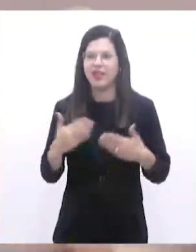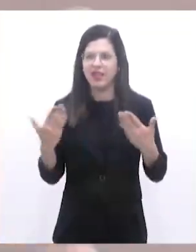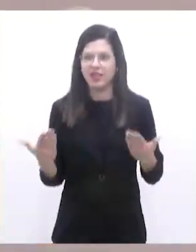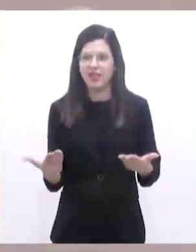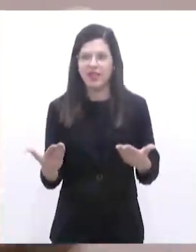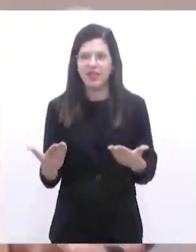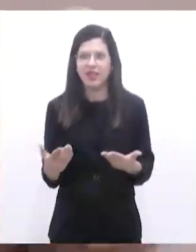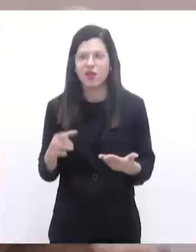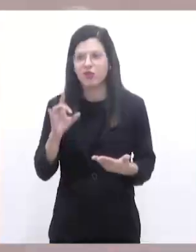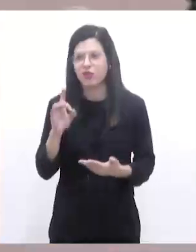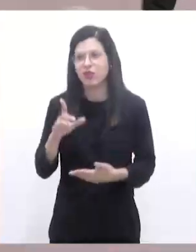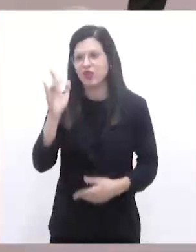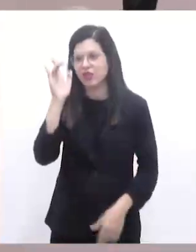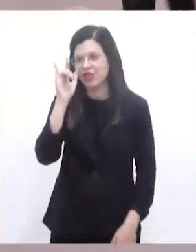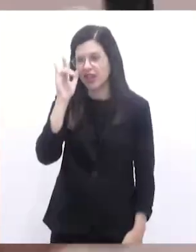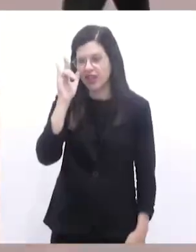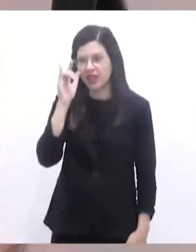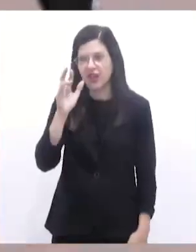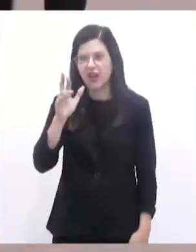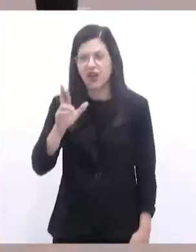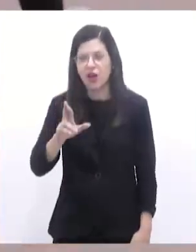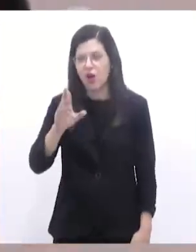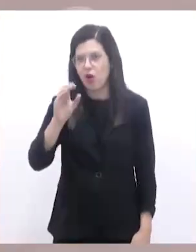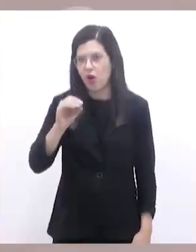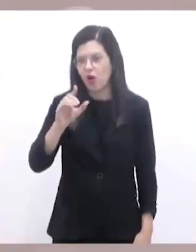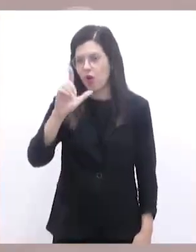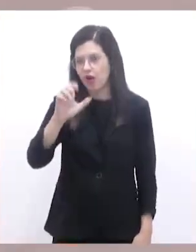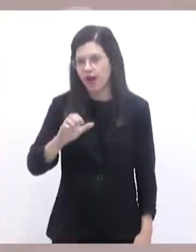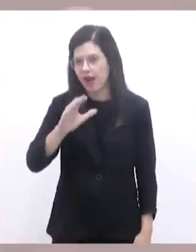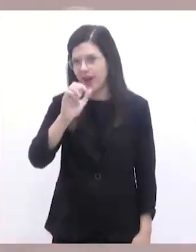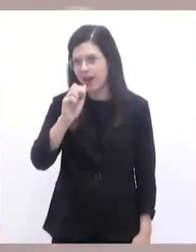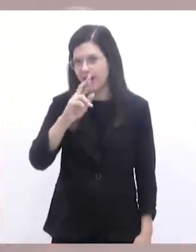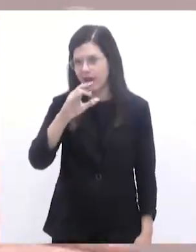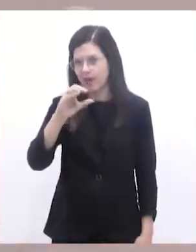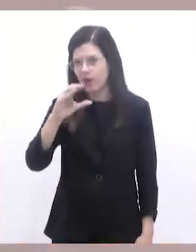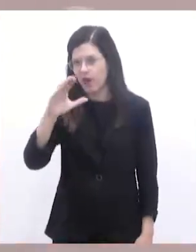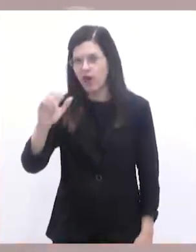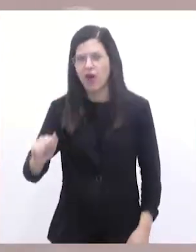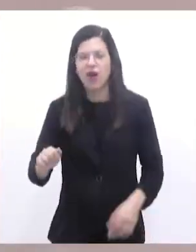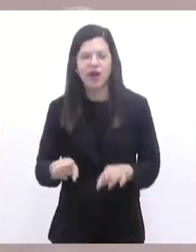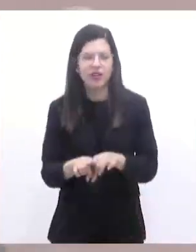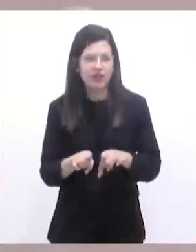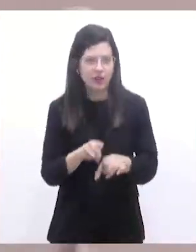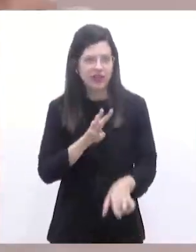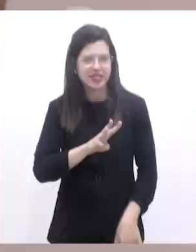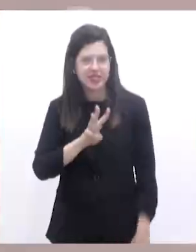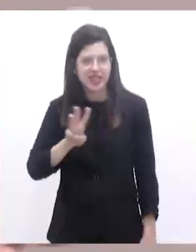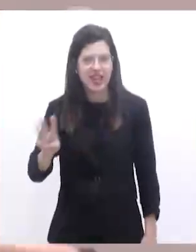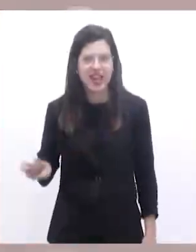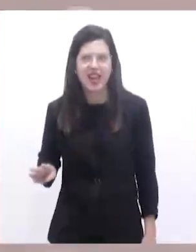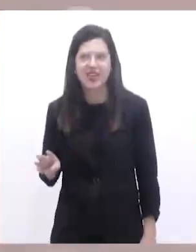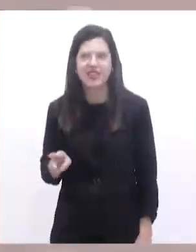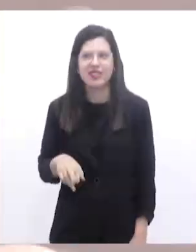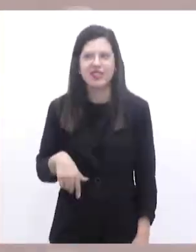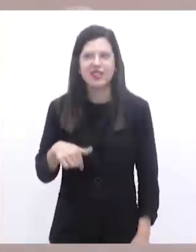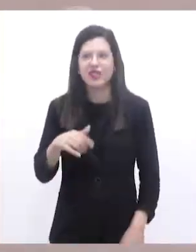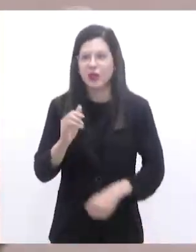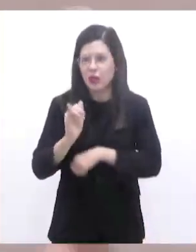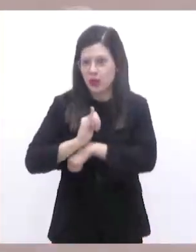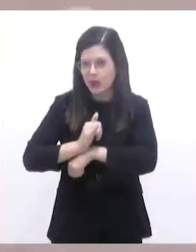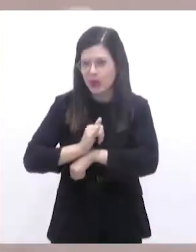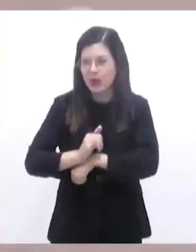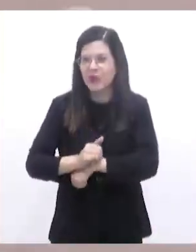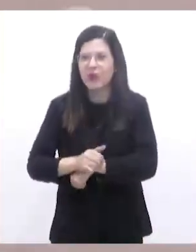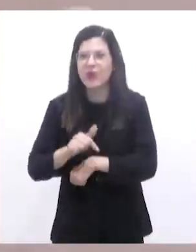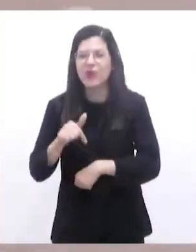do rolê, é só acessar o nosso Instagram, @Rolê Carioca, o nosso site também, rolecarioca.com.br, Rolê Carioca no YouTube.